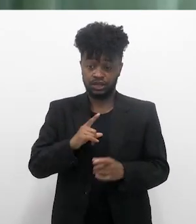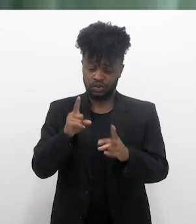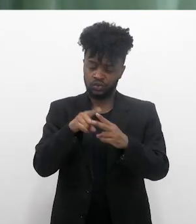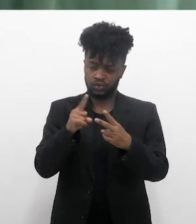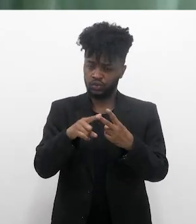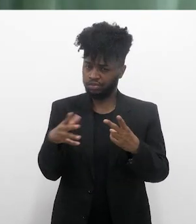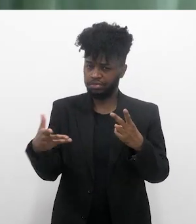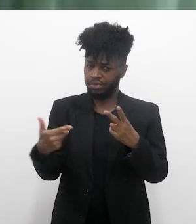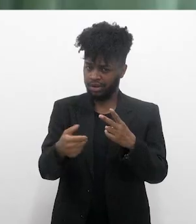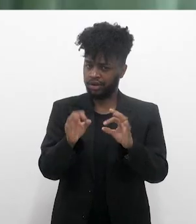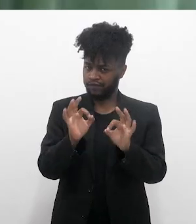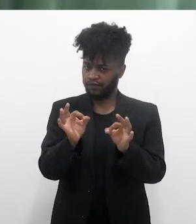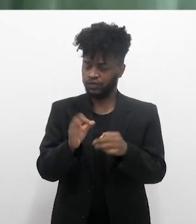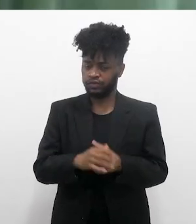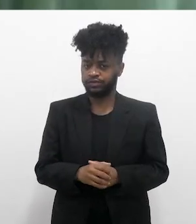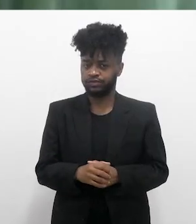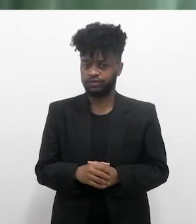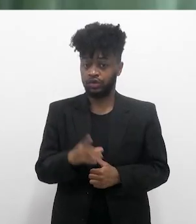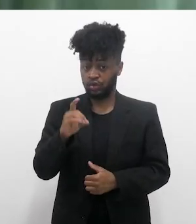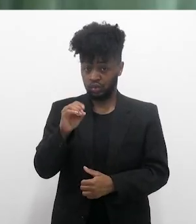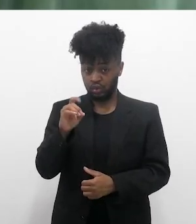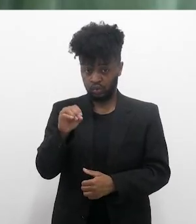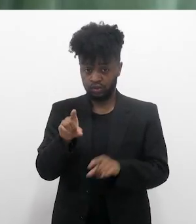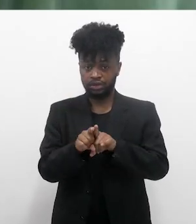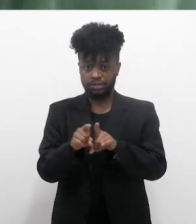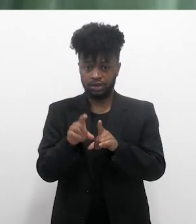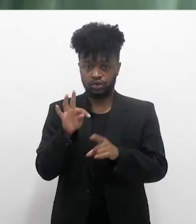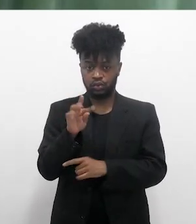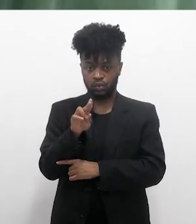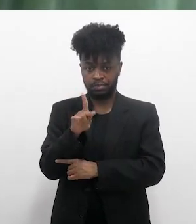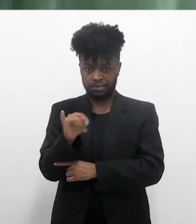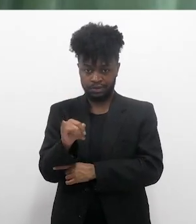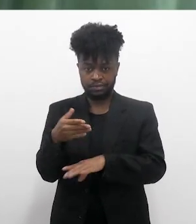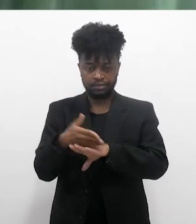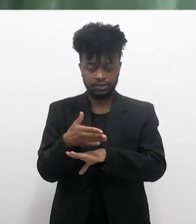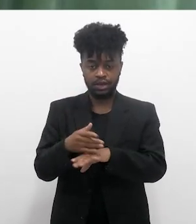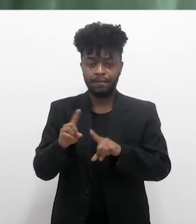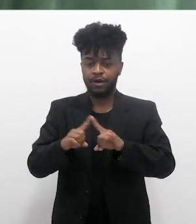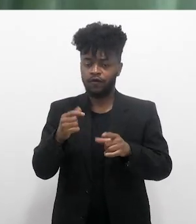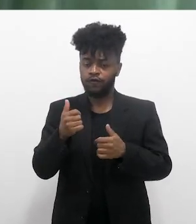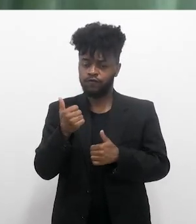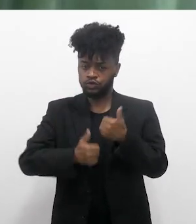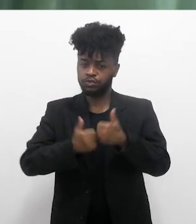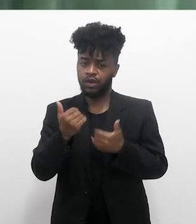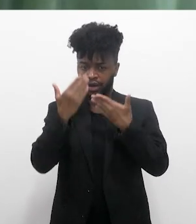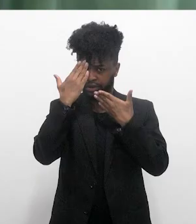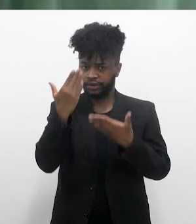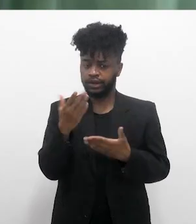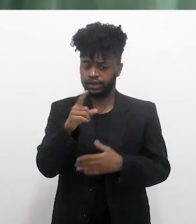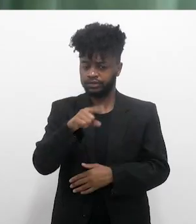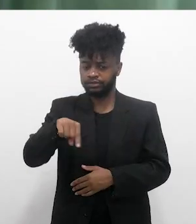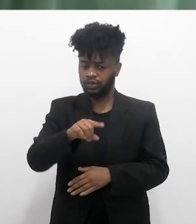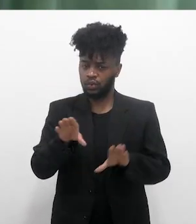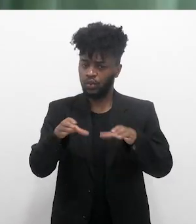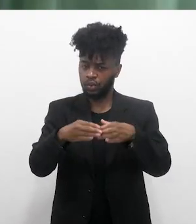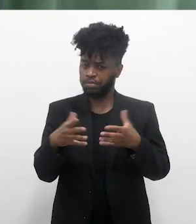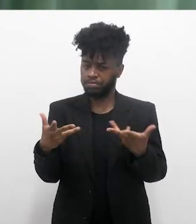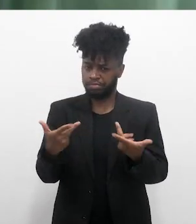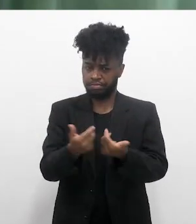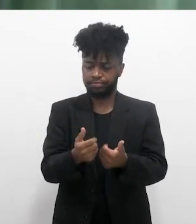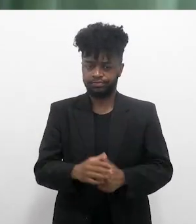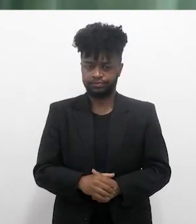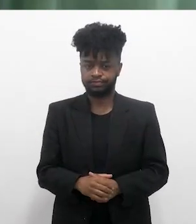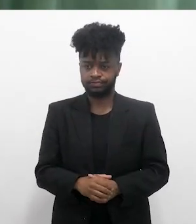Foram dois fenômenos da rádio. Dodô, na Tupi. E que o futebol agradece muito a eles, né? Era uma geração